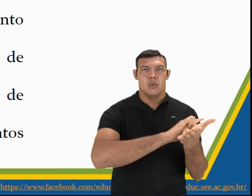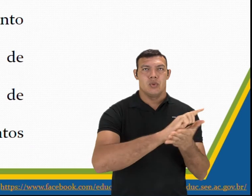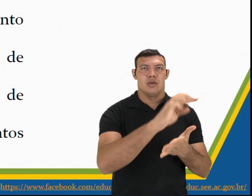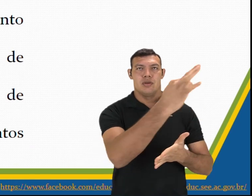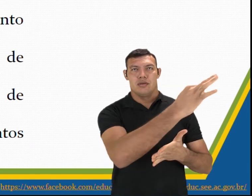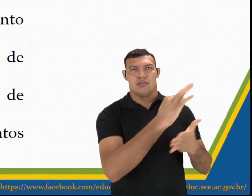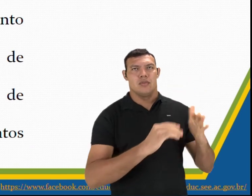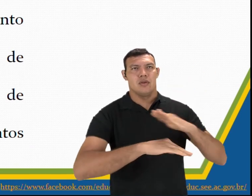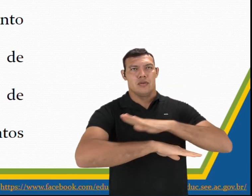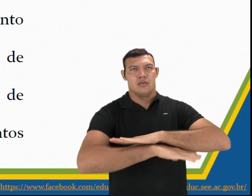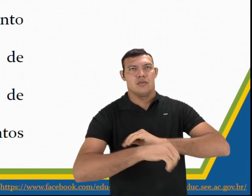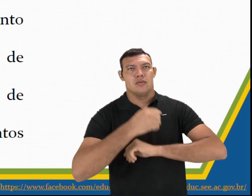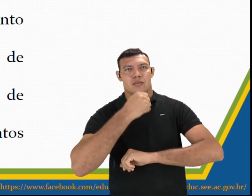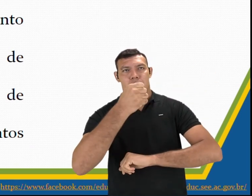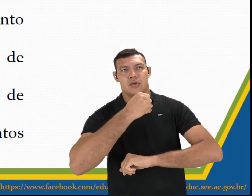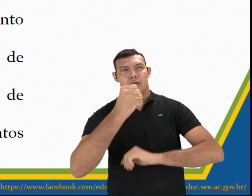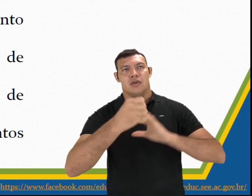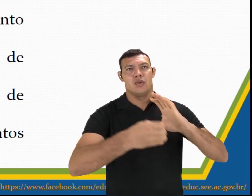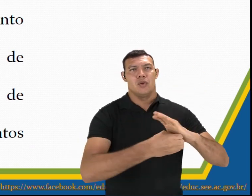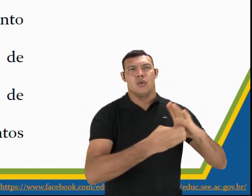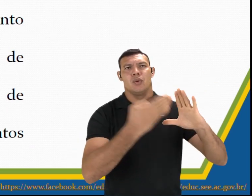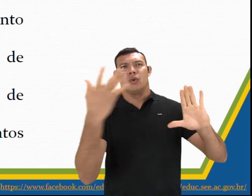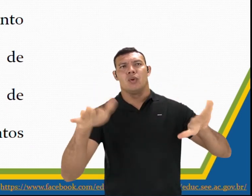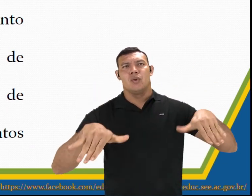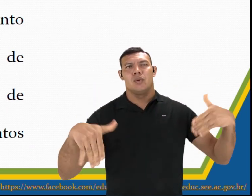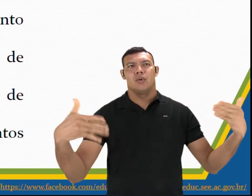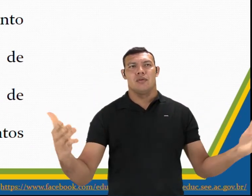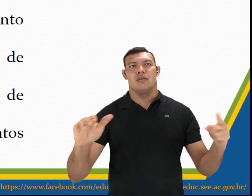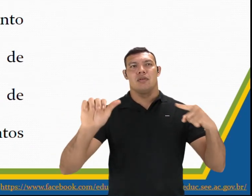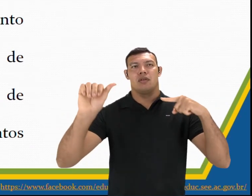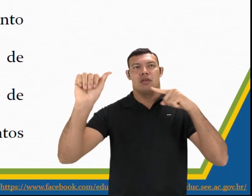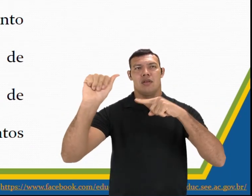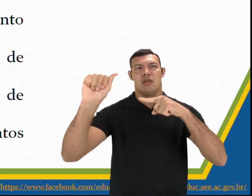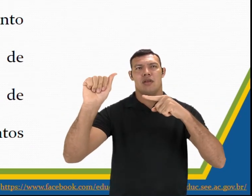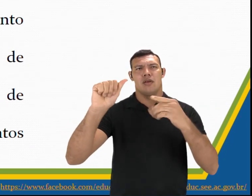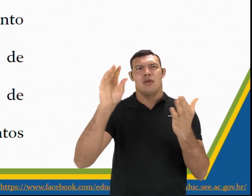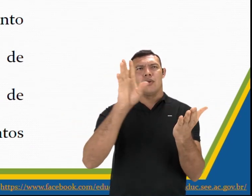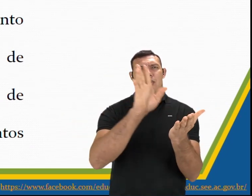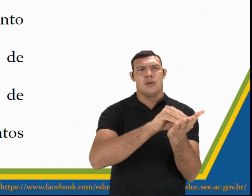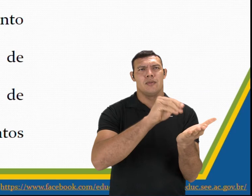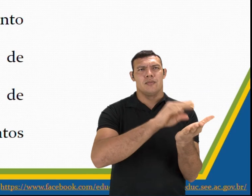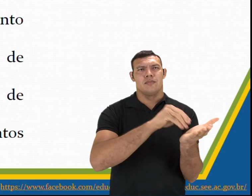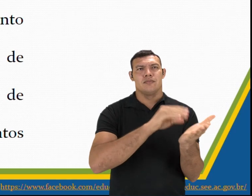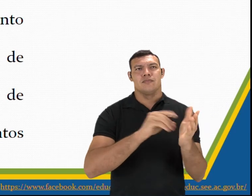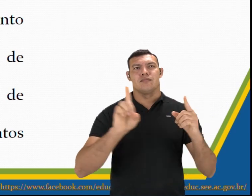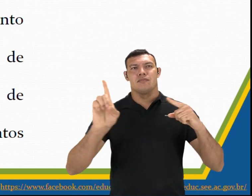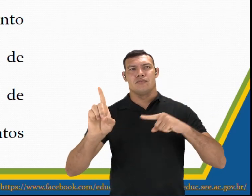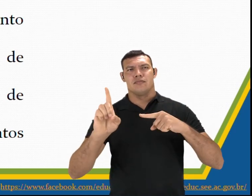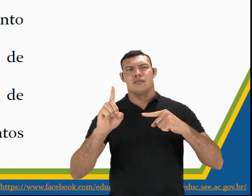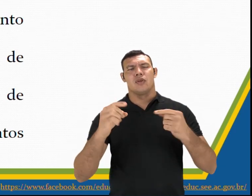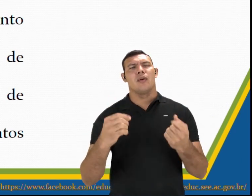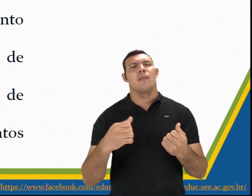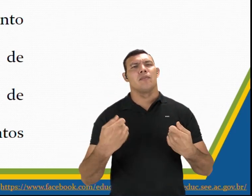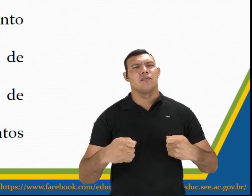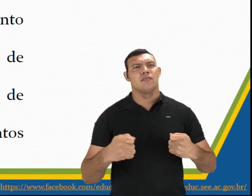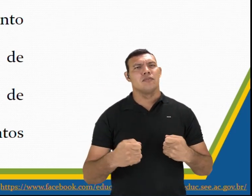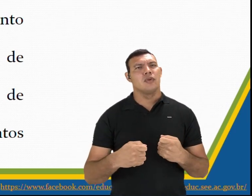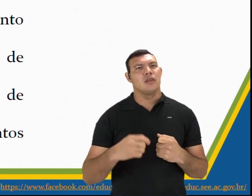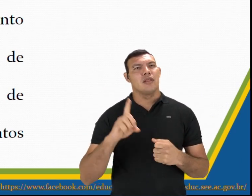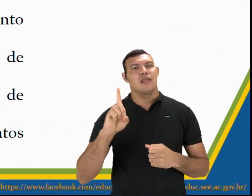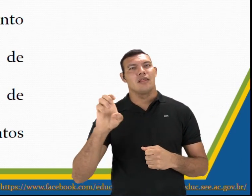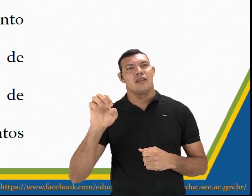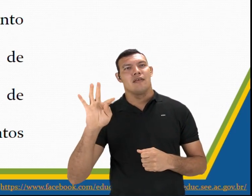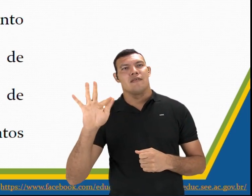tem como função predominante registrar, defender, explicar, transmitir informações colhidas a partir de